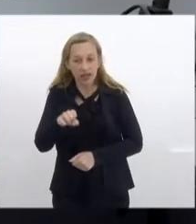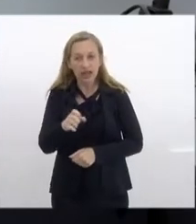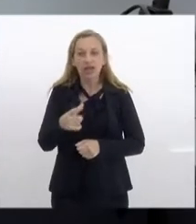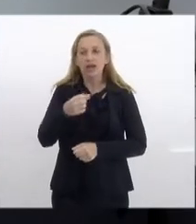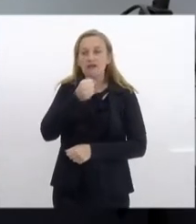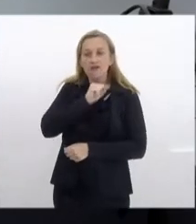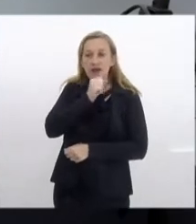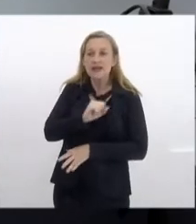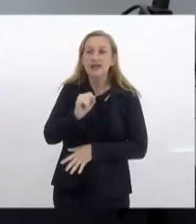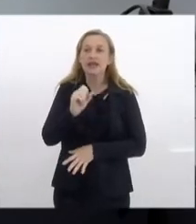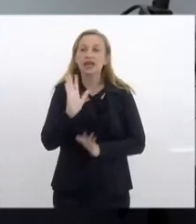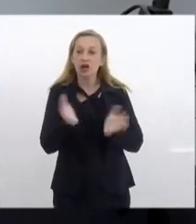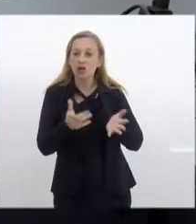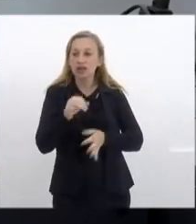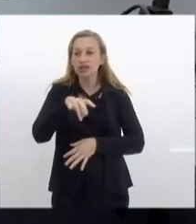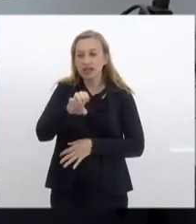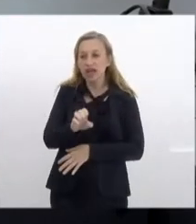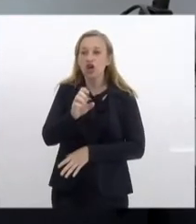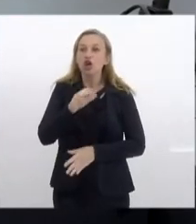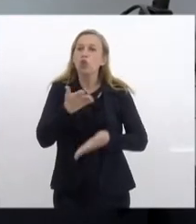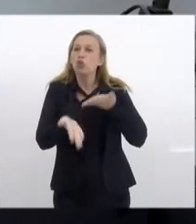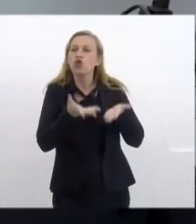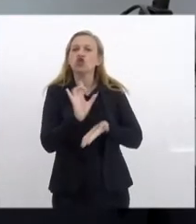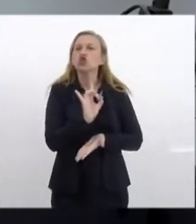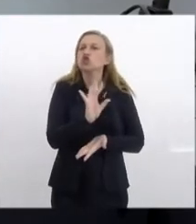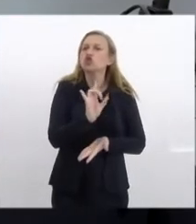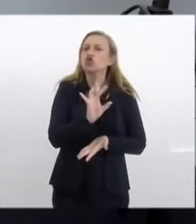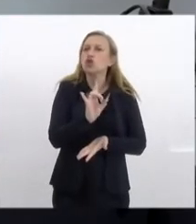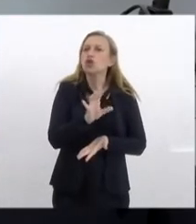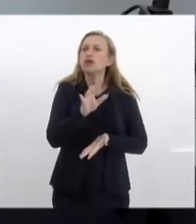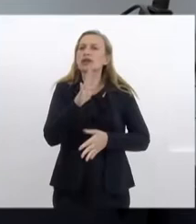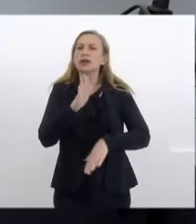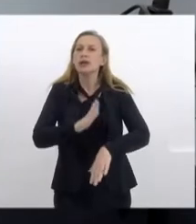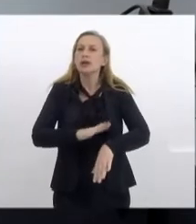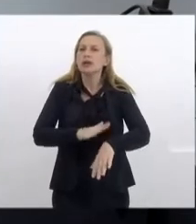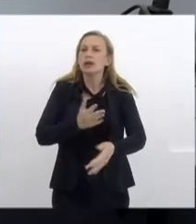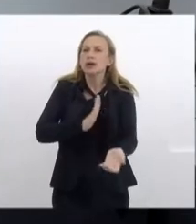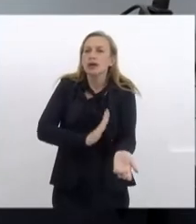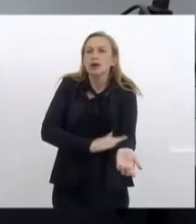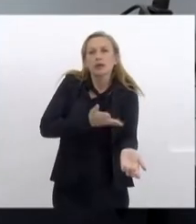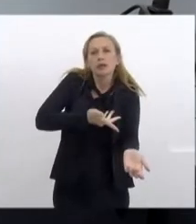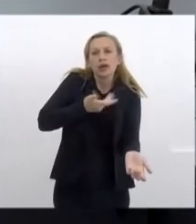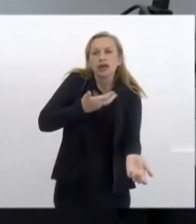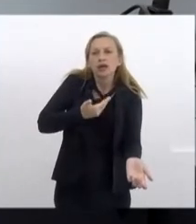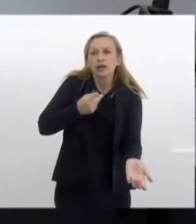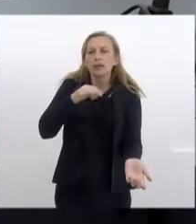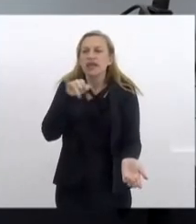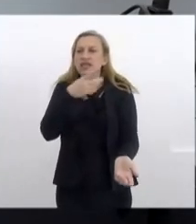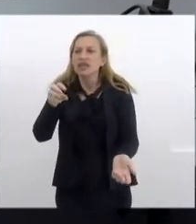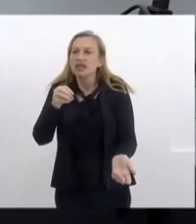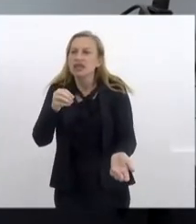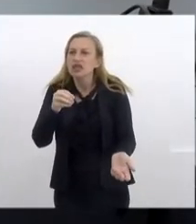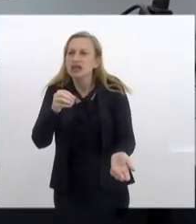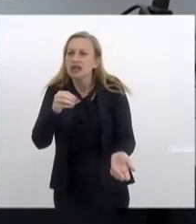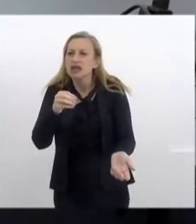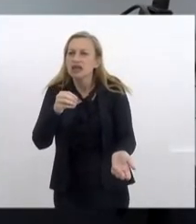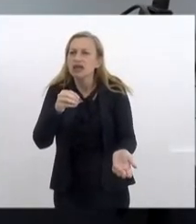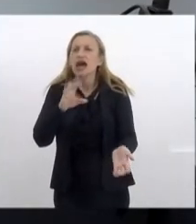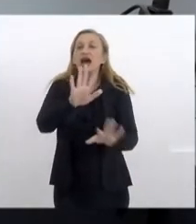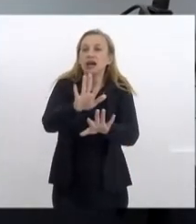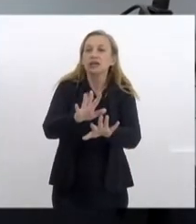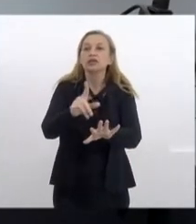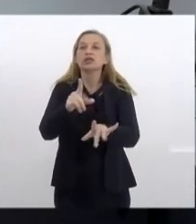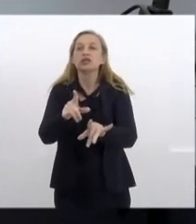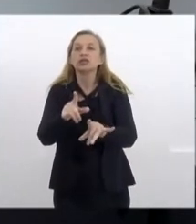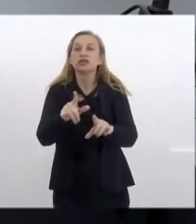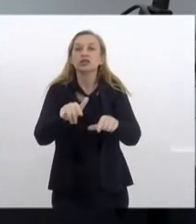que agora a Senad cuida só de apreensão e buscar, digamos, aprisionamento de bens, né, e ela faz